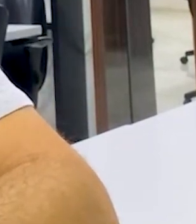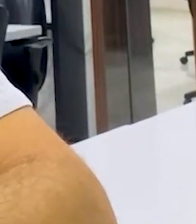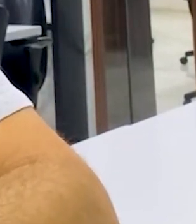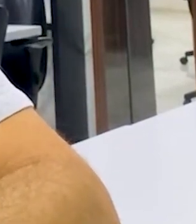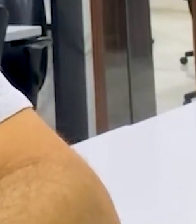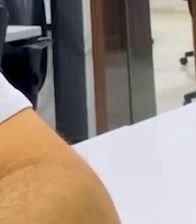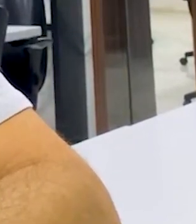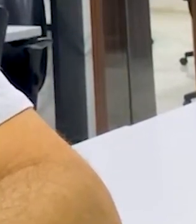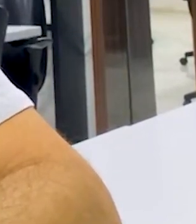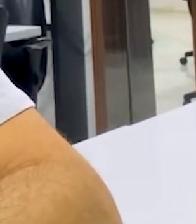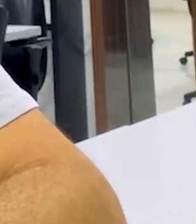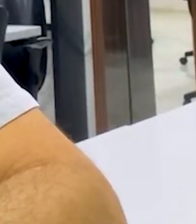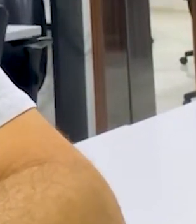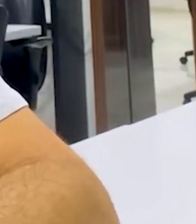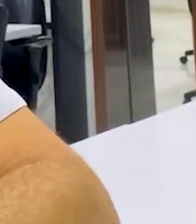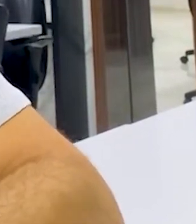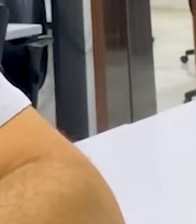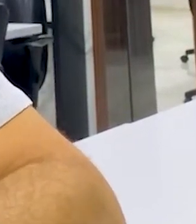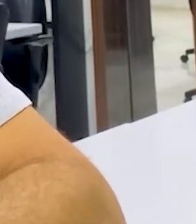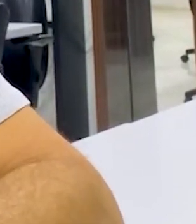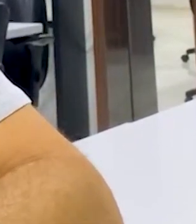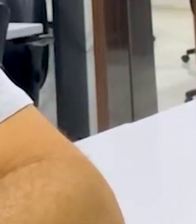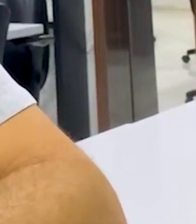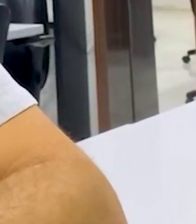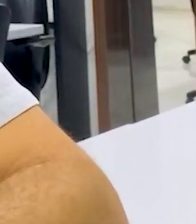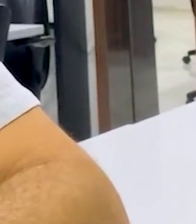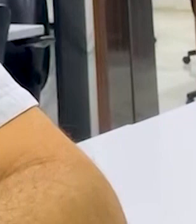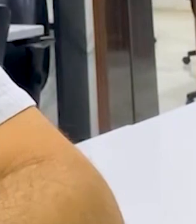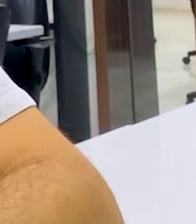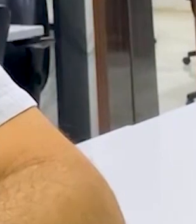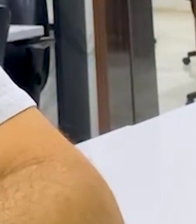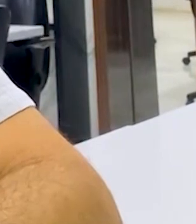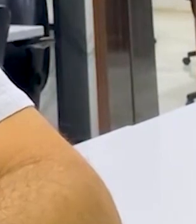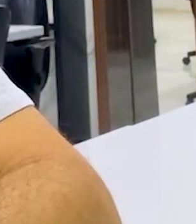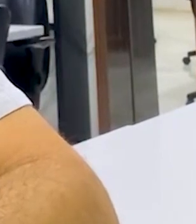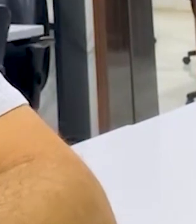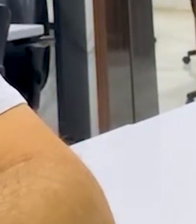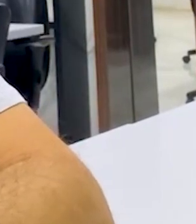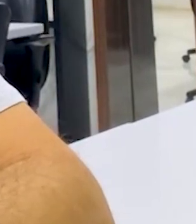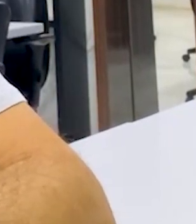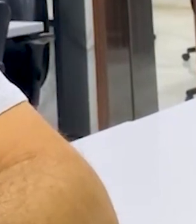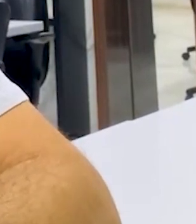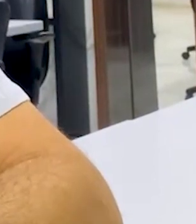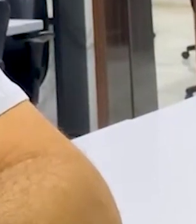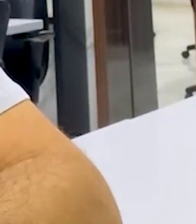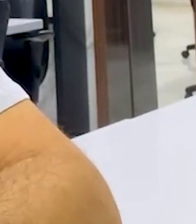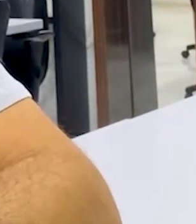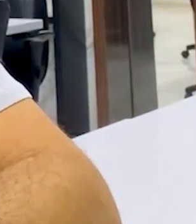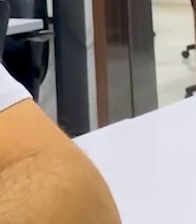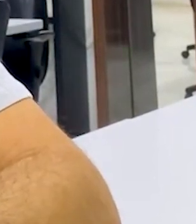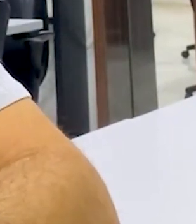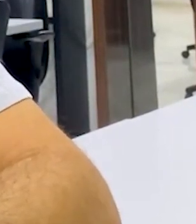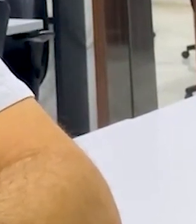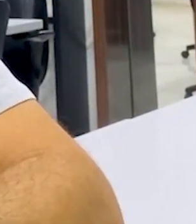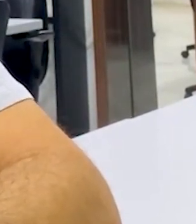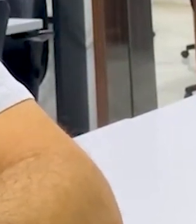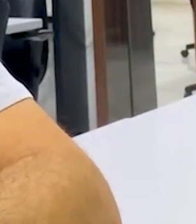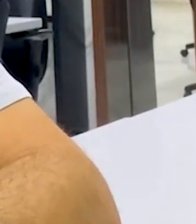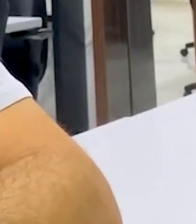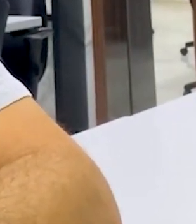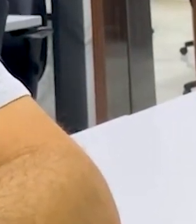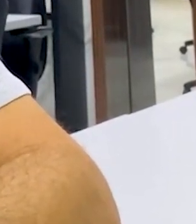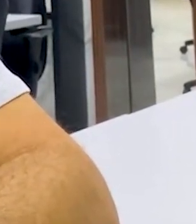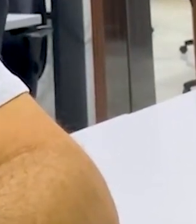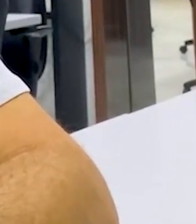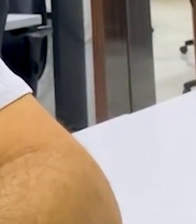será processada com base nos dados coletados durante a realização do cadastro e será divulgada